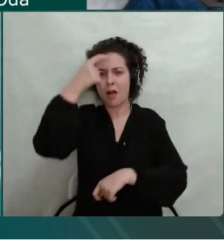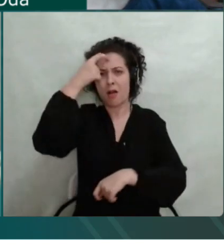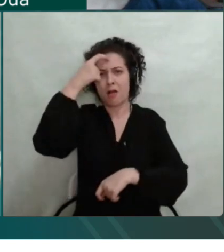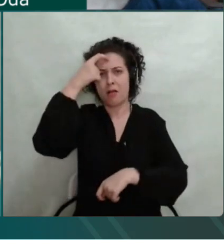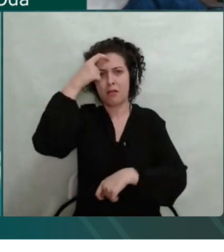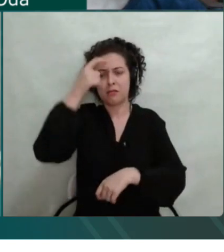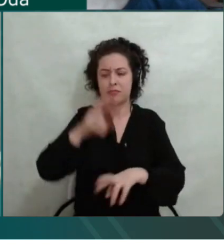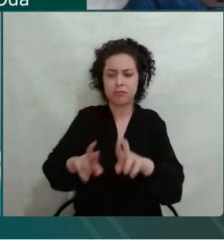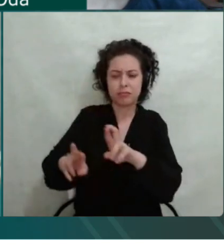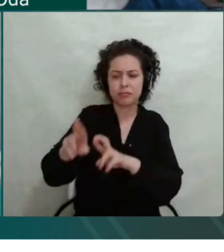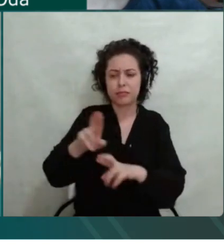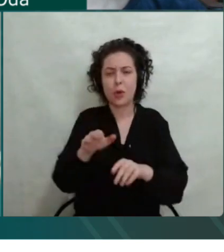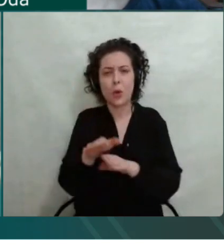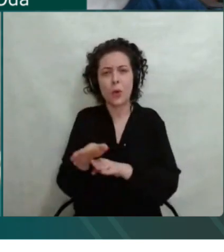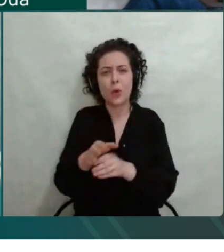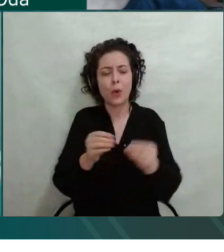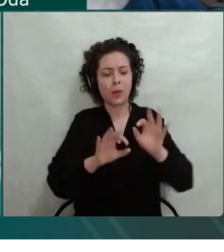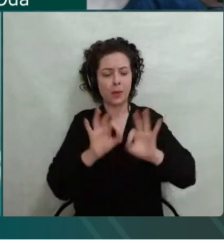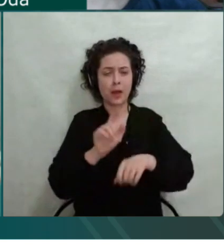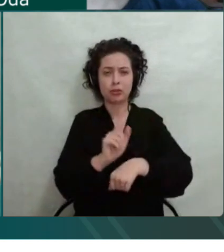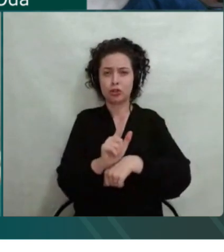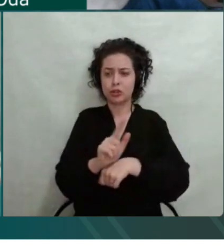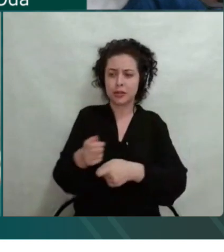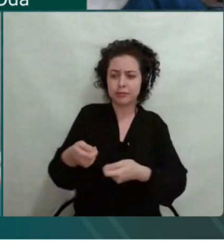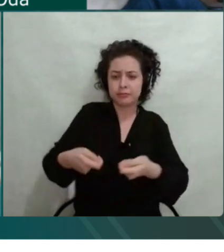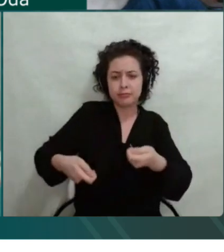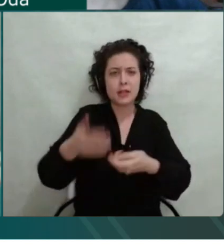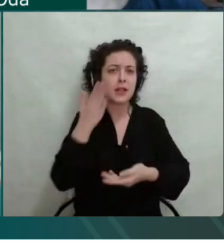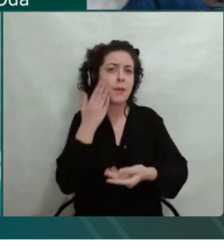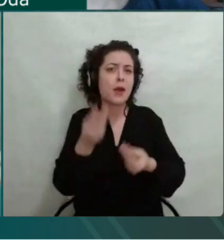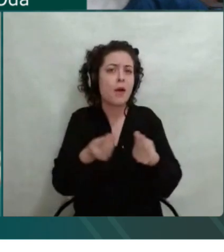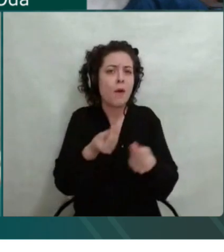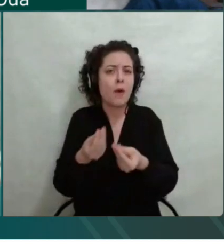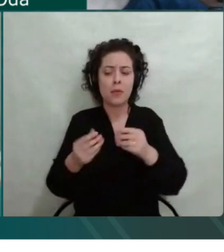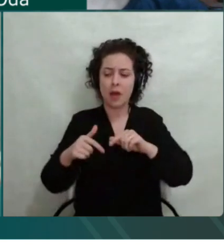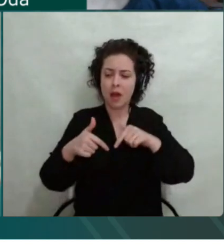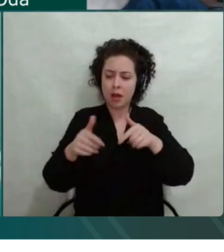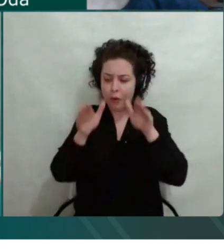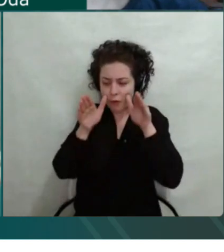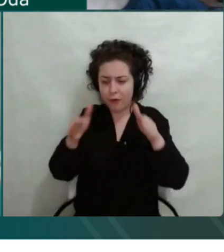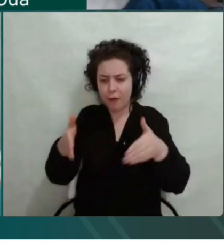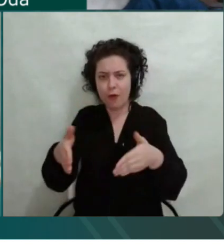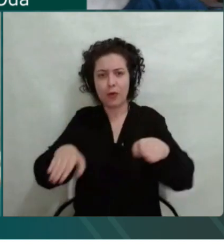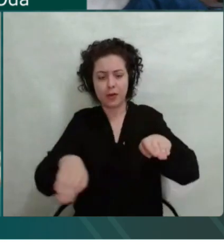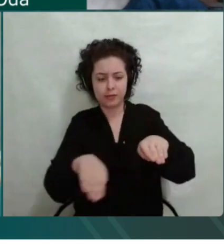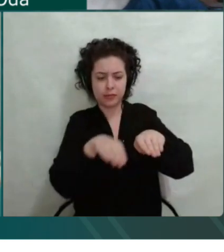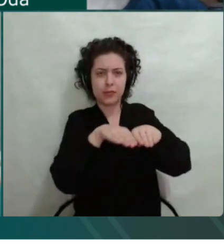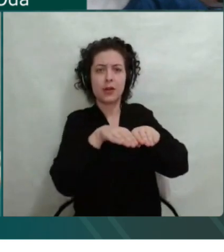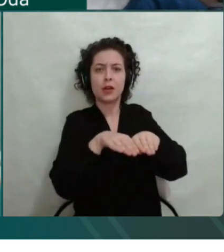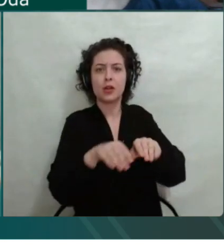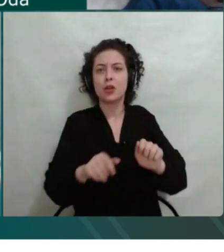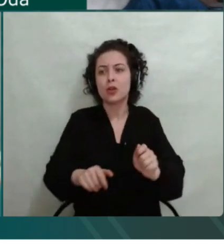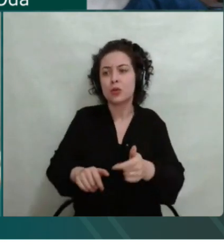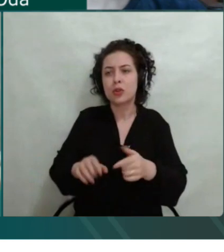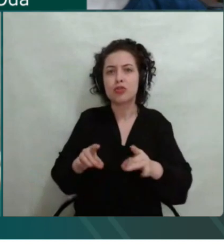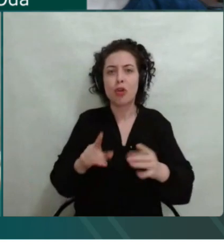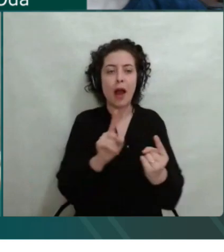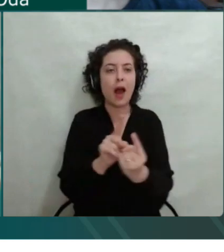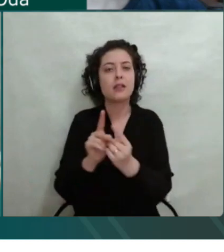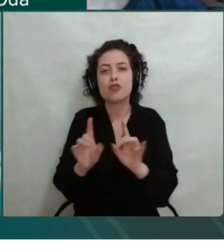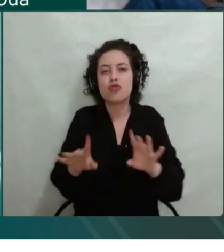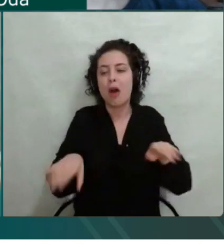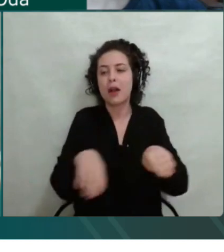o planejamento e a gestão muito mais por uma ação voltada para a equidade do que propriamente para um atendimento igual